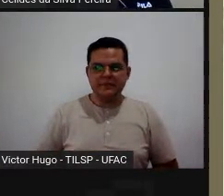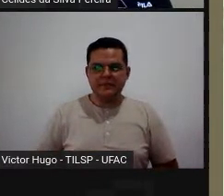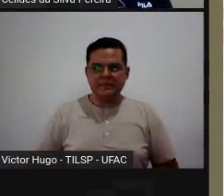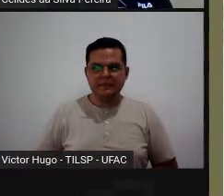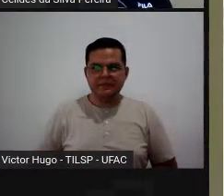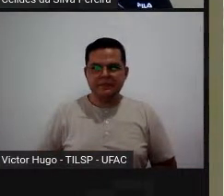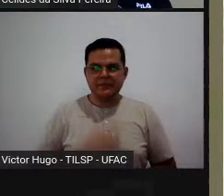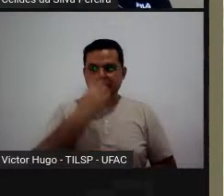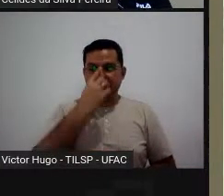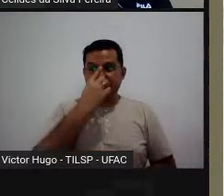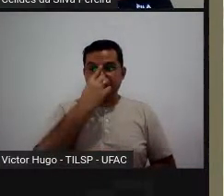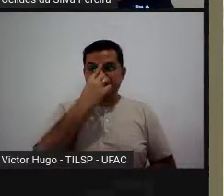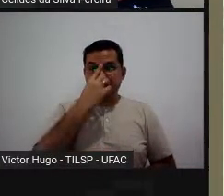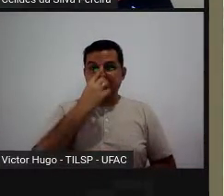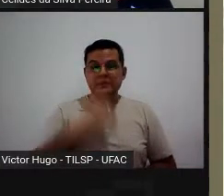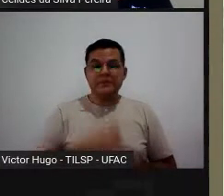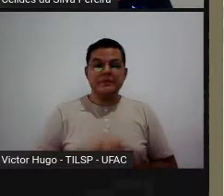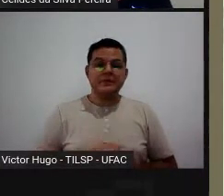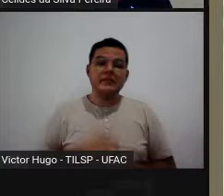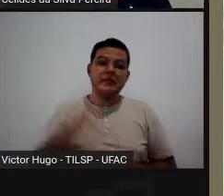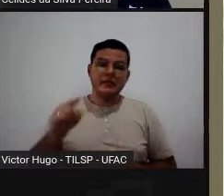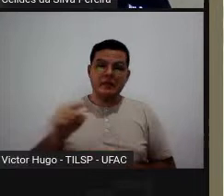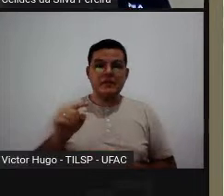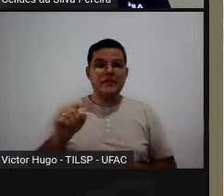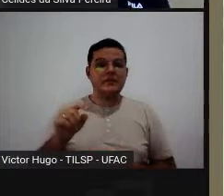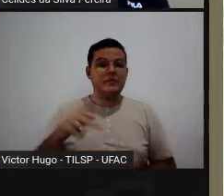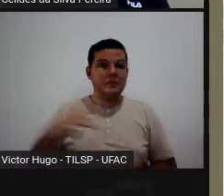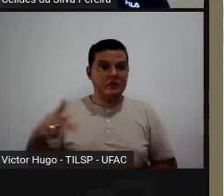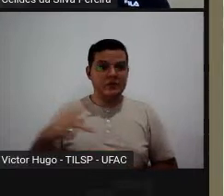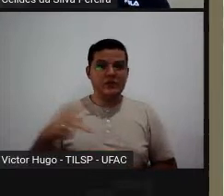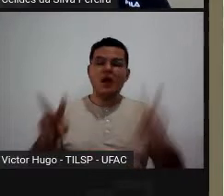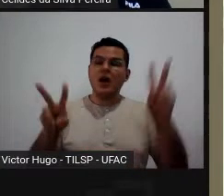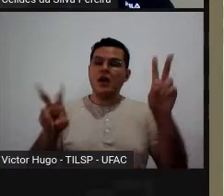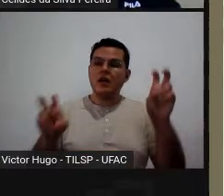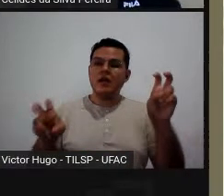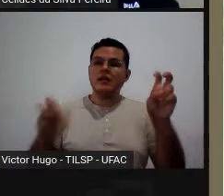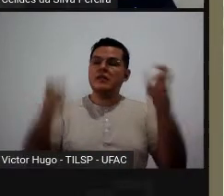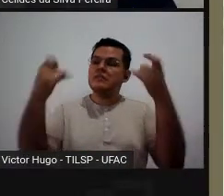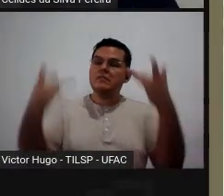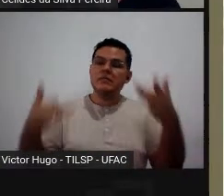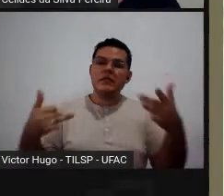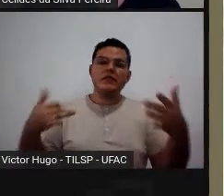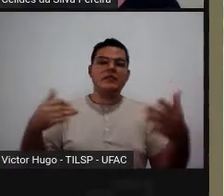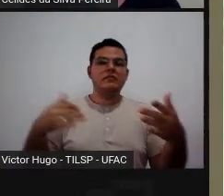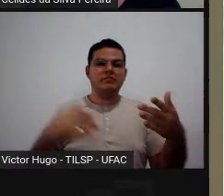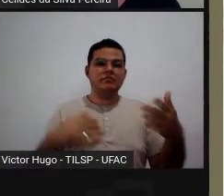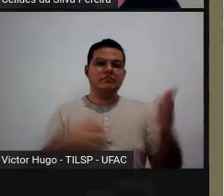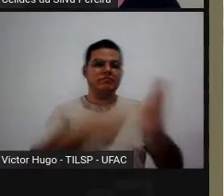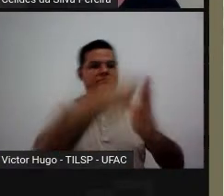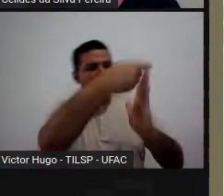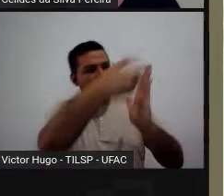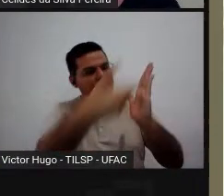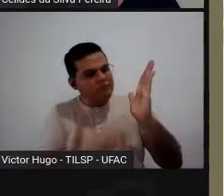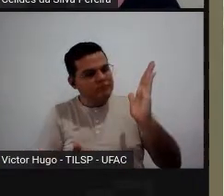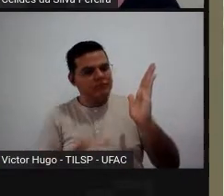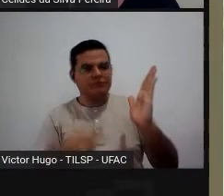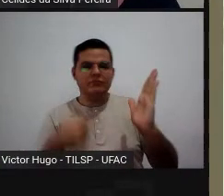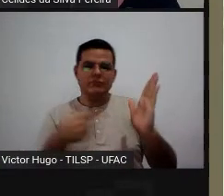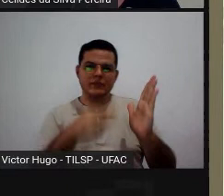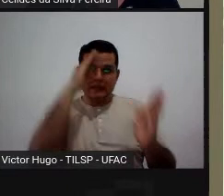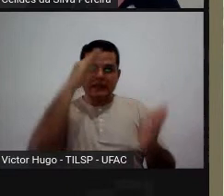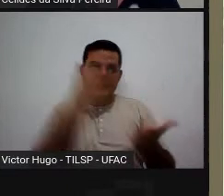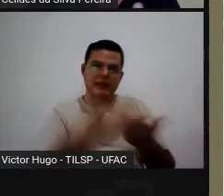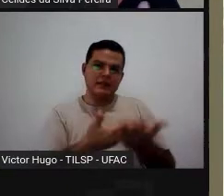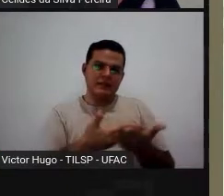tese sobre a década de 80. Então, veja, o primeiro plano de curso, ele já nos dá a